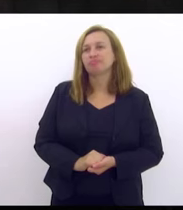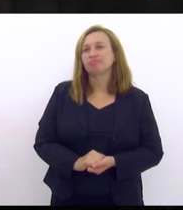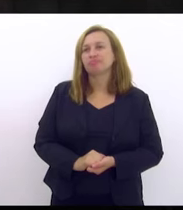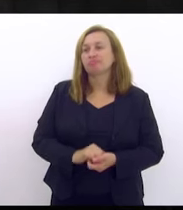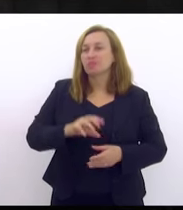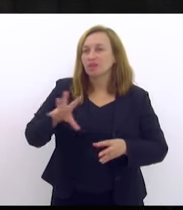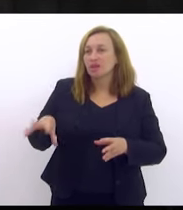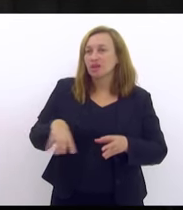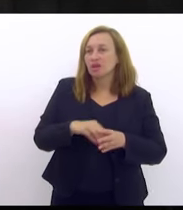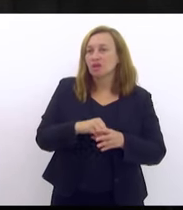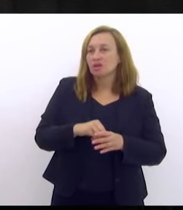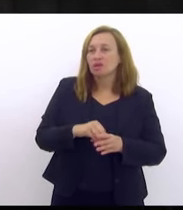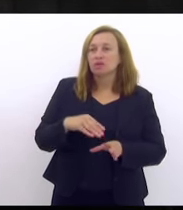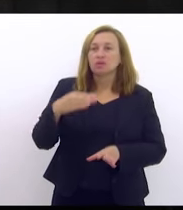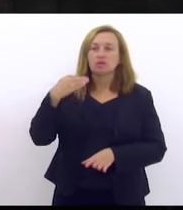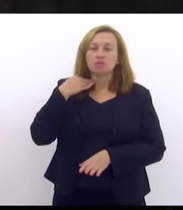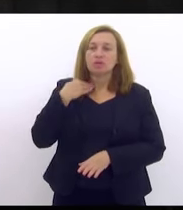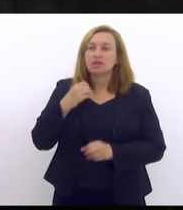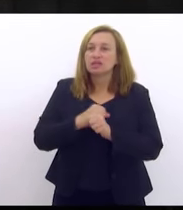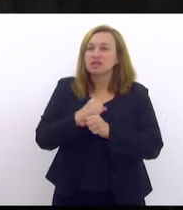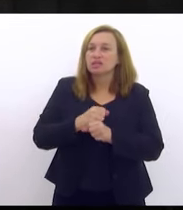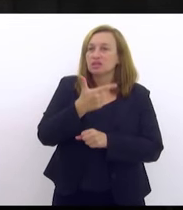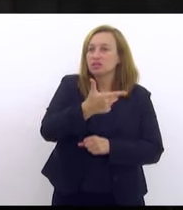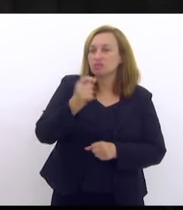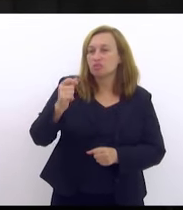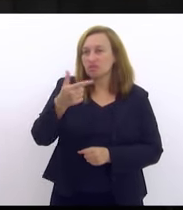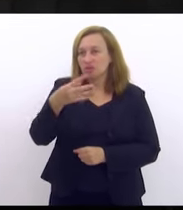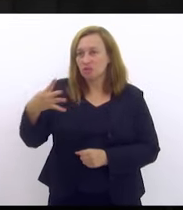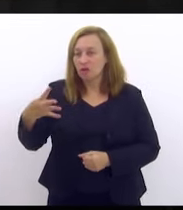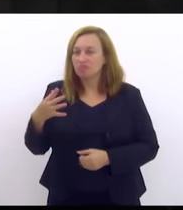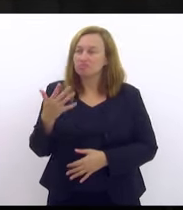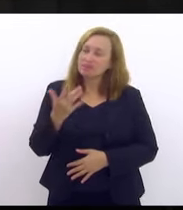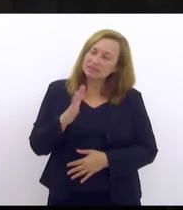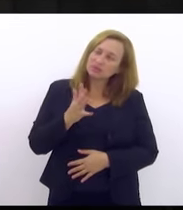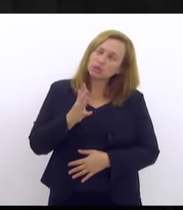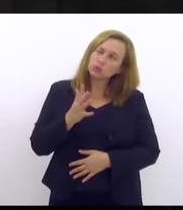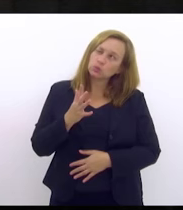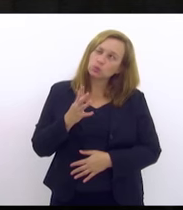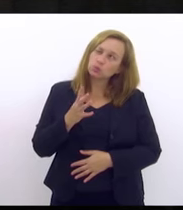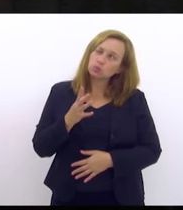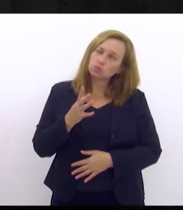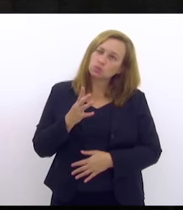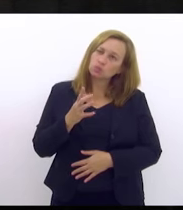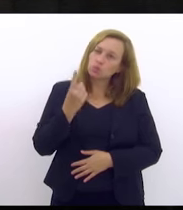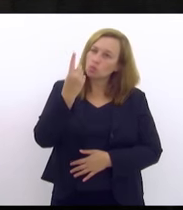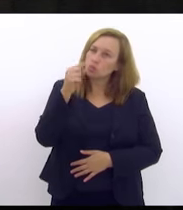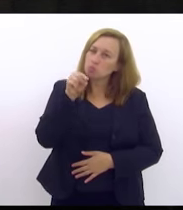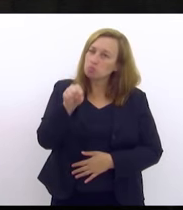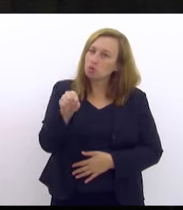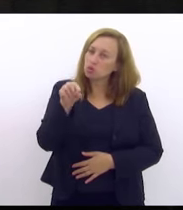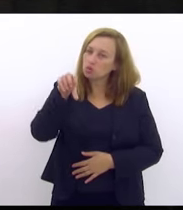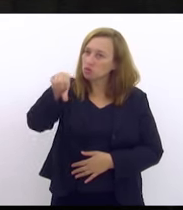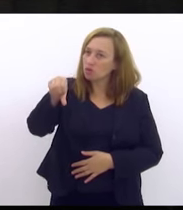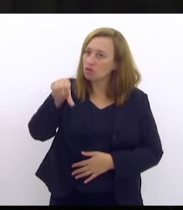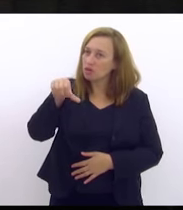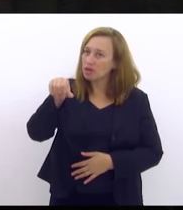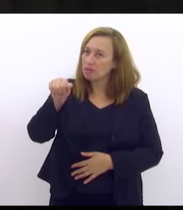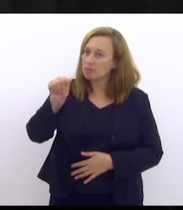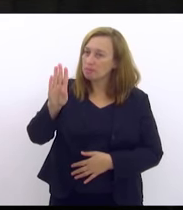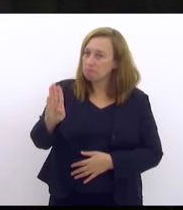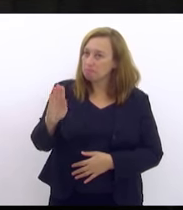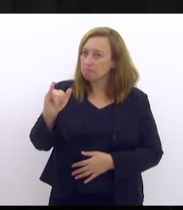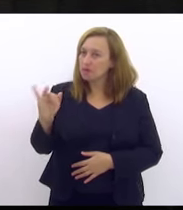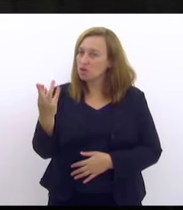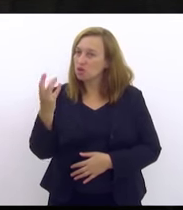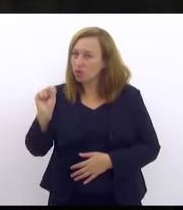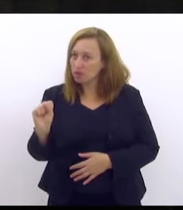caixa, este ano de 2024, aproximadamente 1,9 bilhões, dos